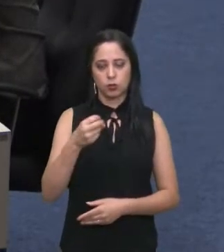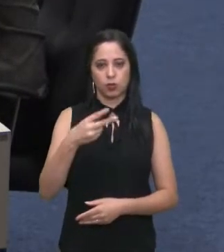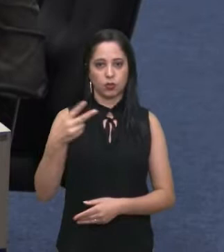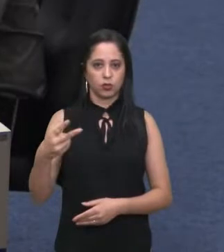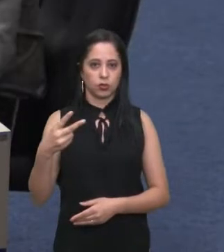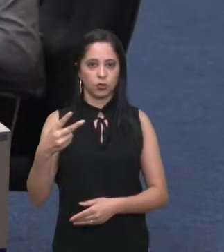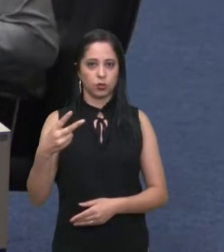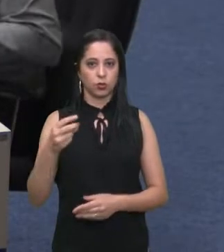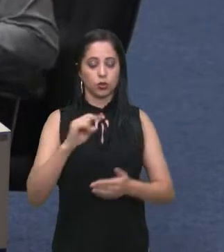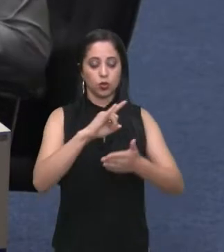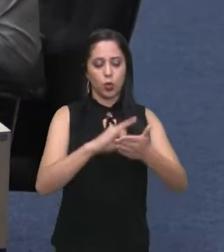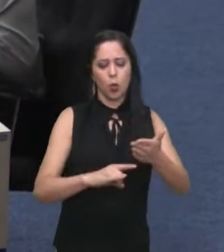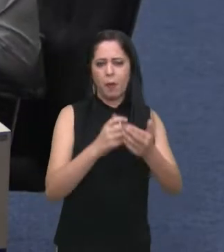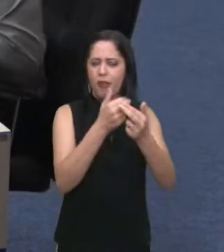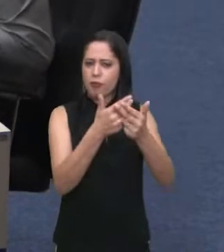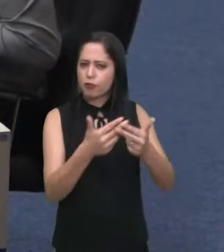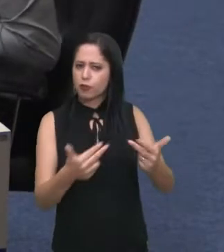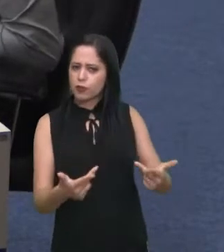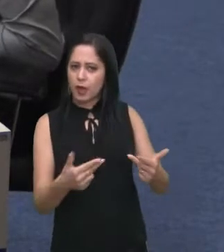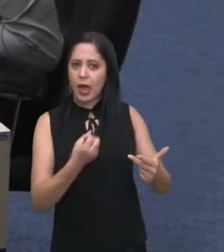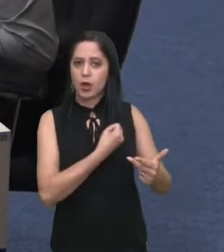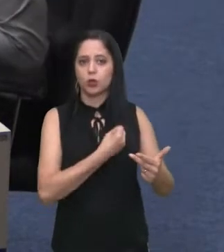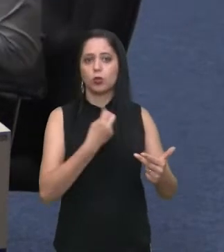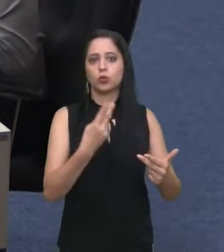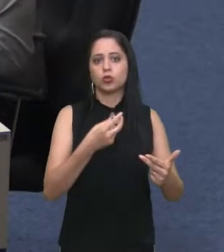3327/2022, documentos diversos, número